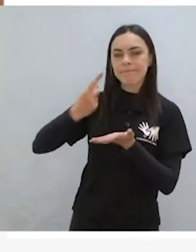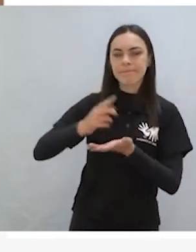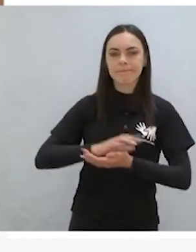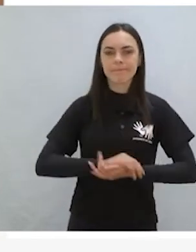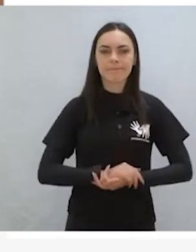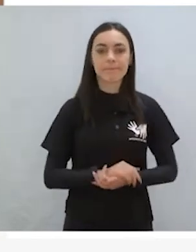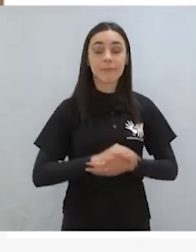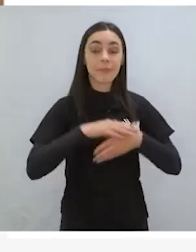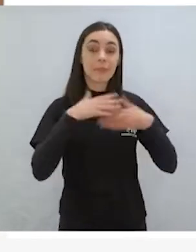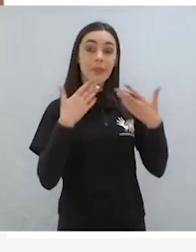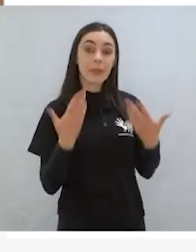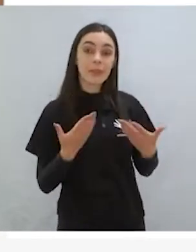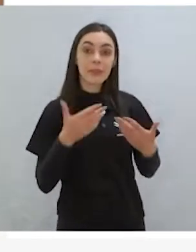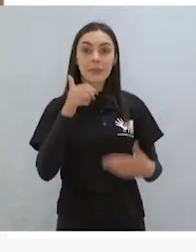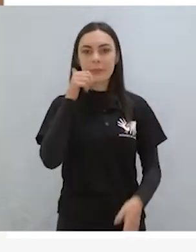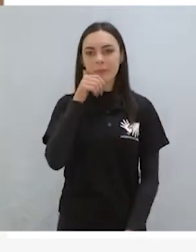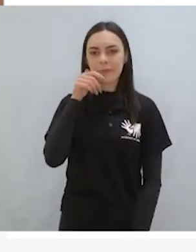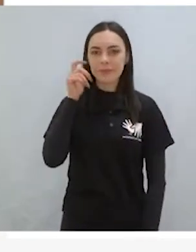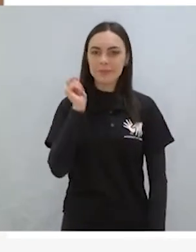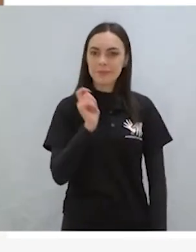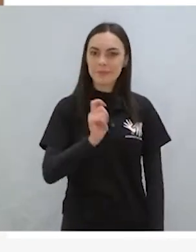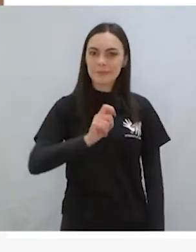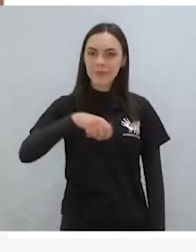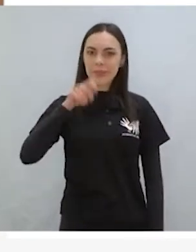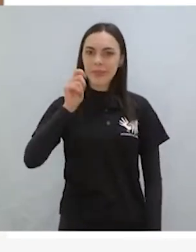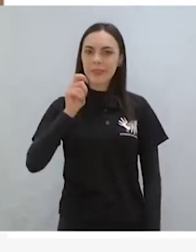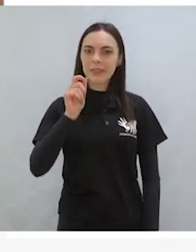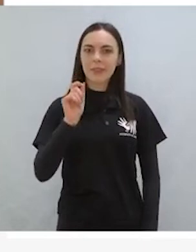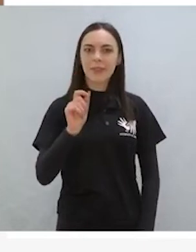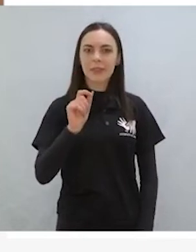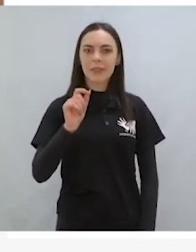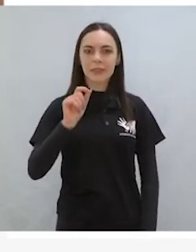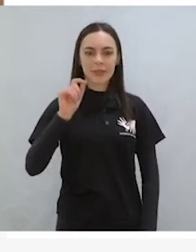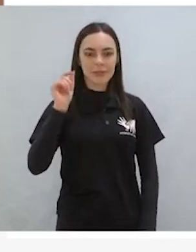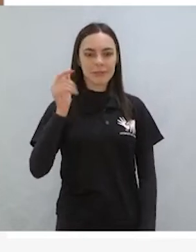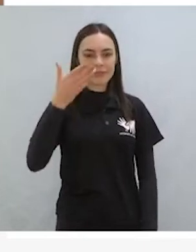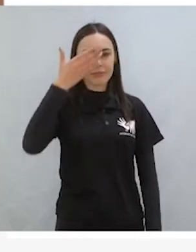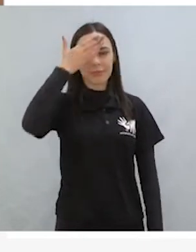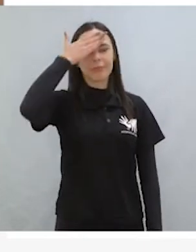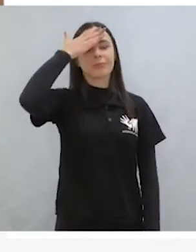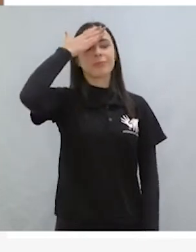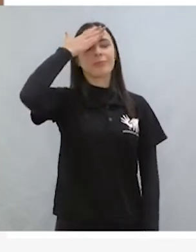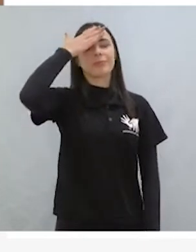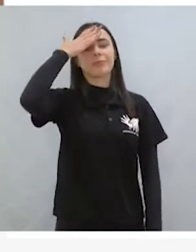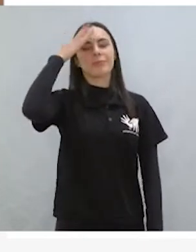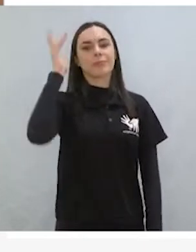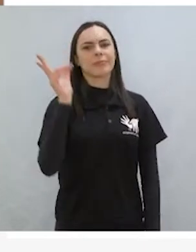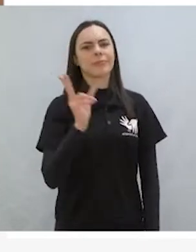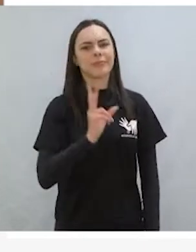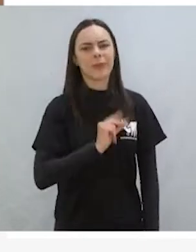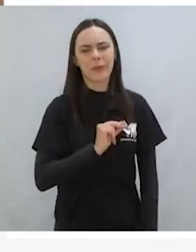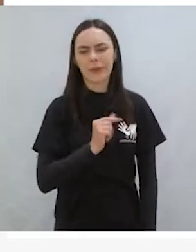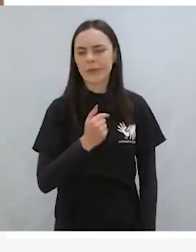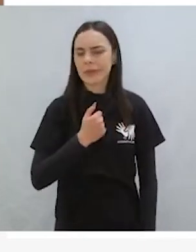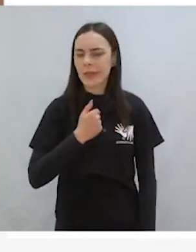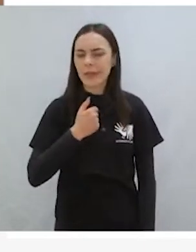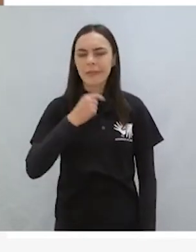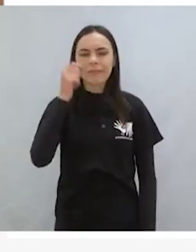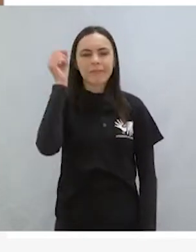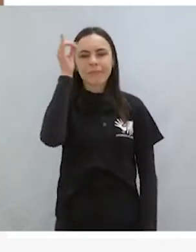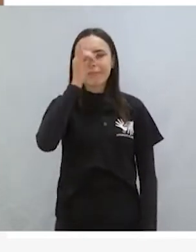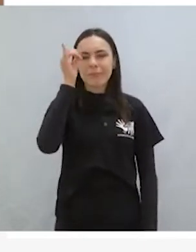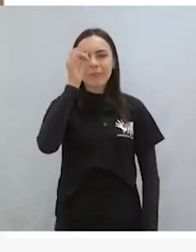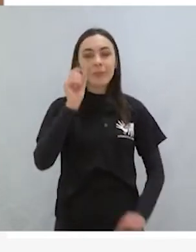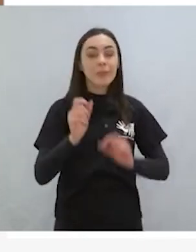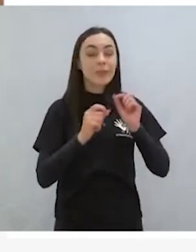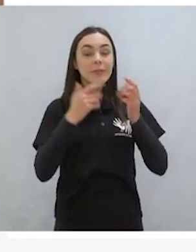bem. Então, a fada da primavera deu um tapa na testa e disse: Puxa, que tonta